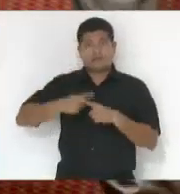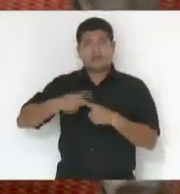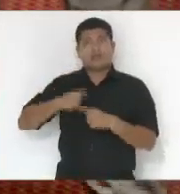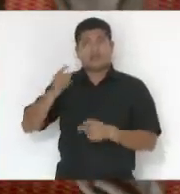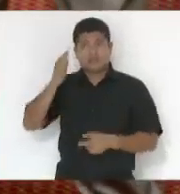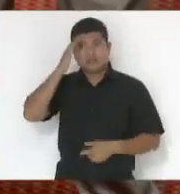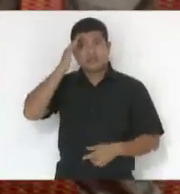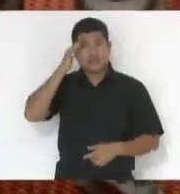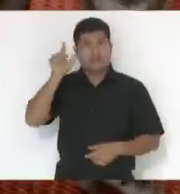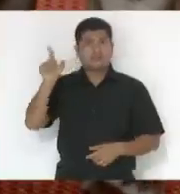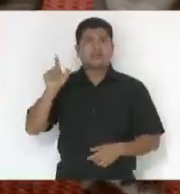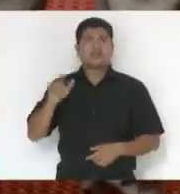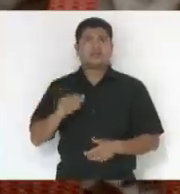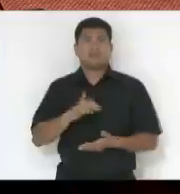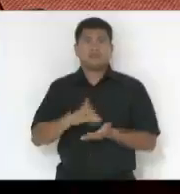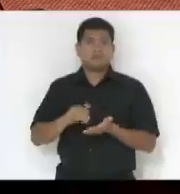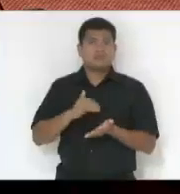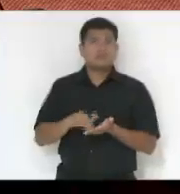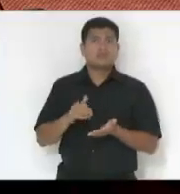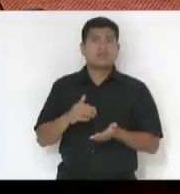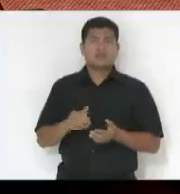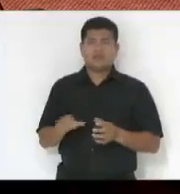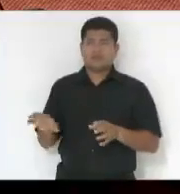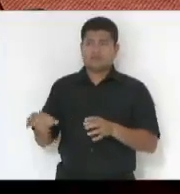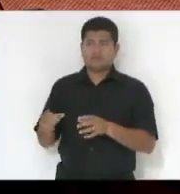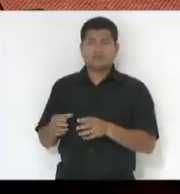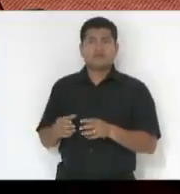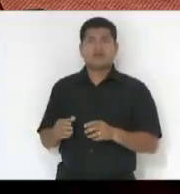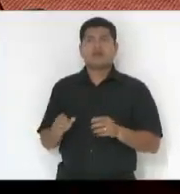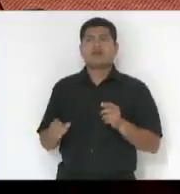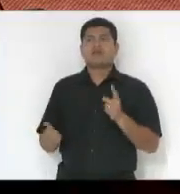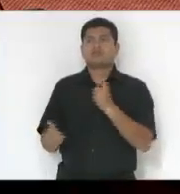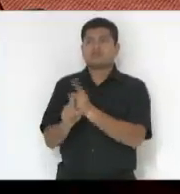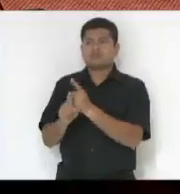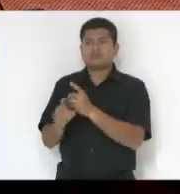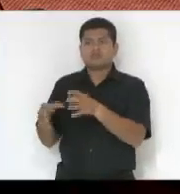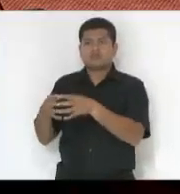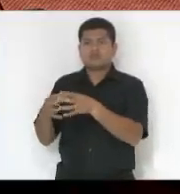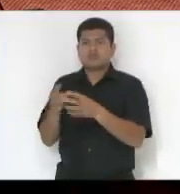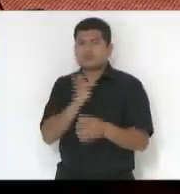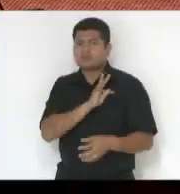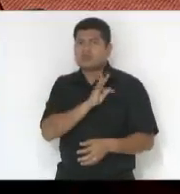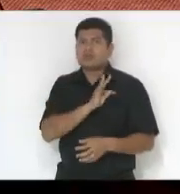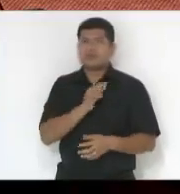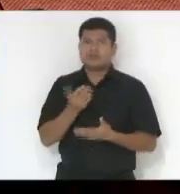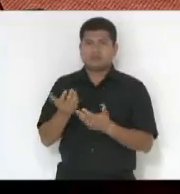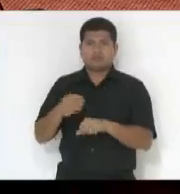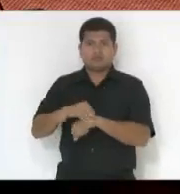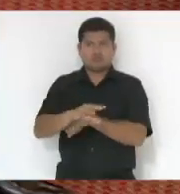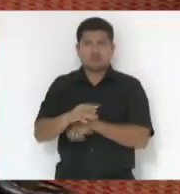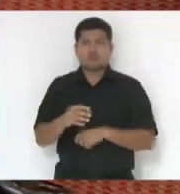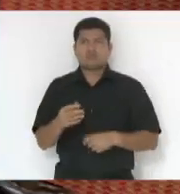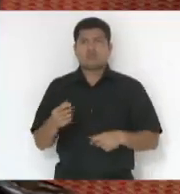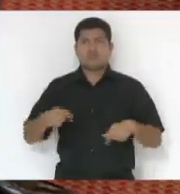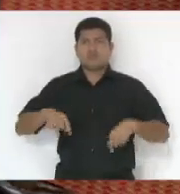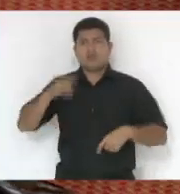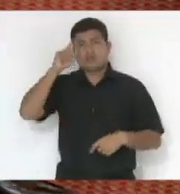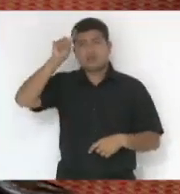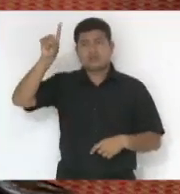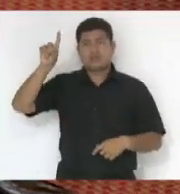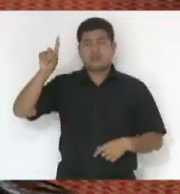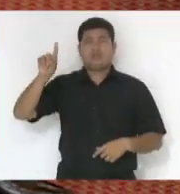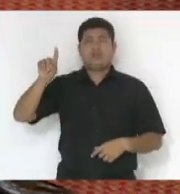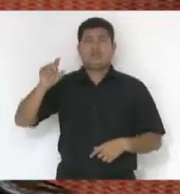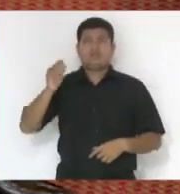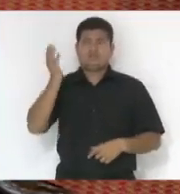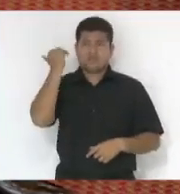sabe, então ele que busca a sua equipe técnica e faça aquilo que sugeri outro dia, aqui nesta casa, que